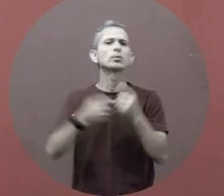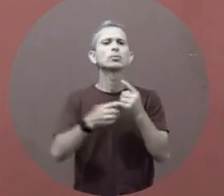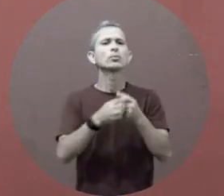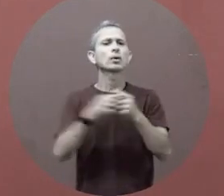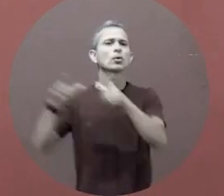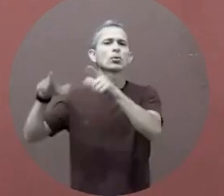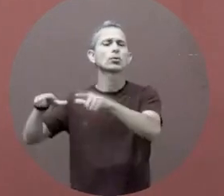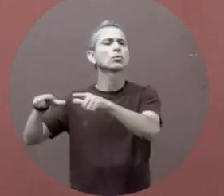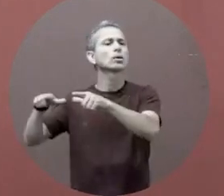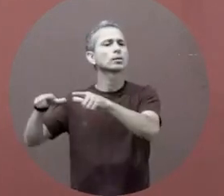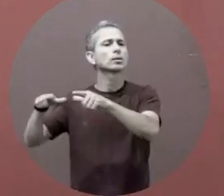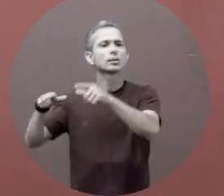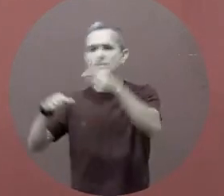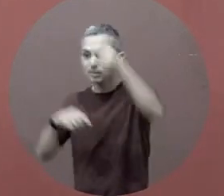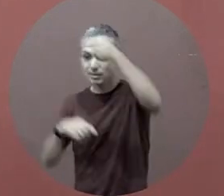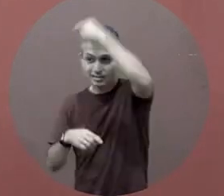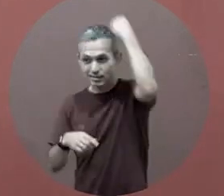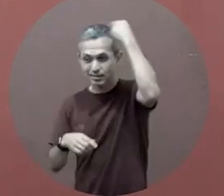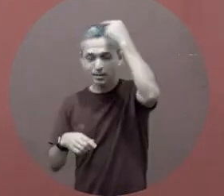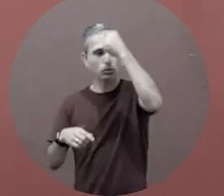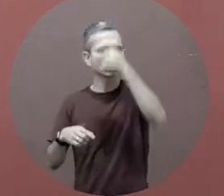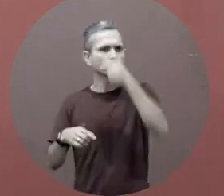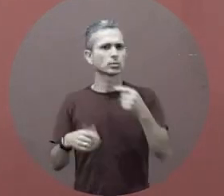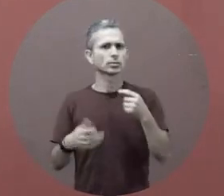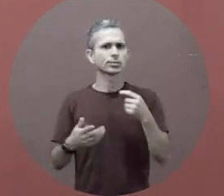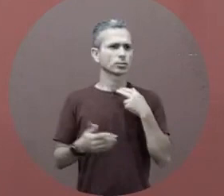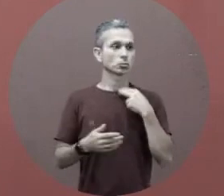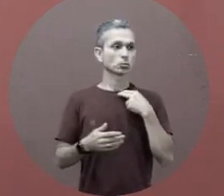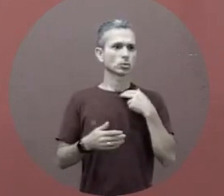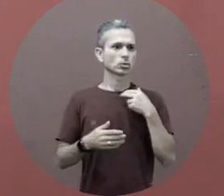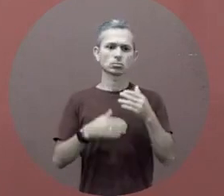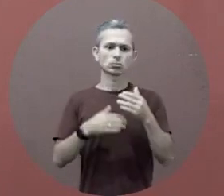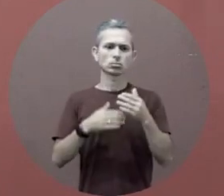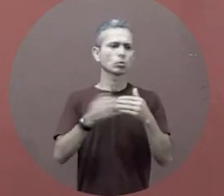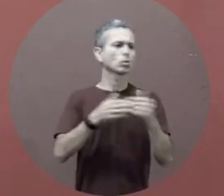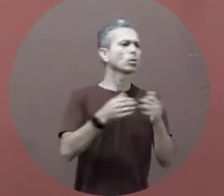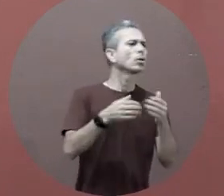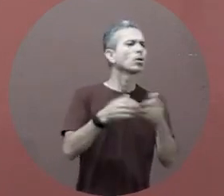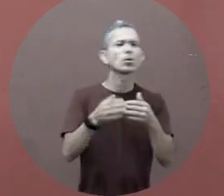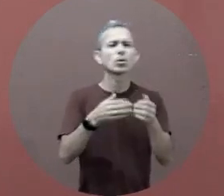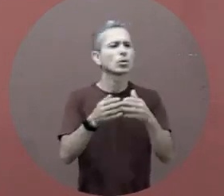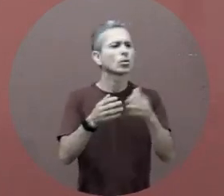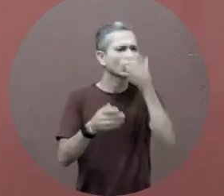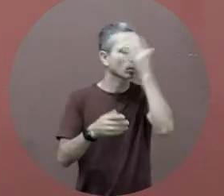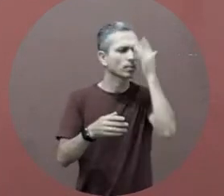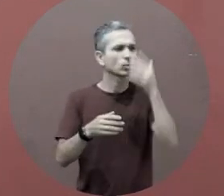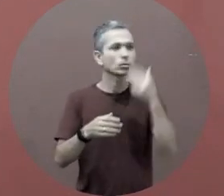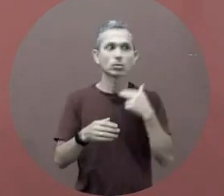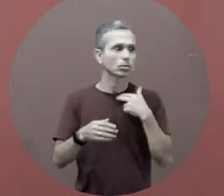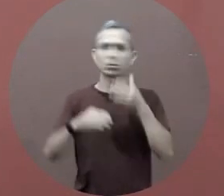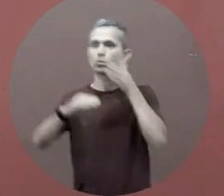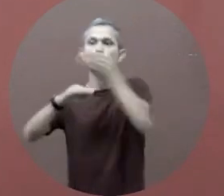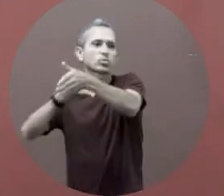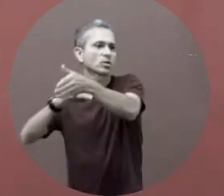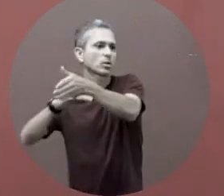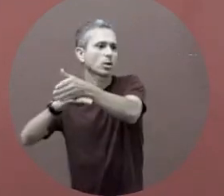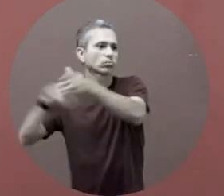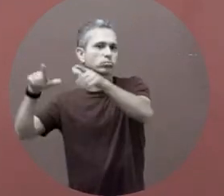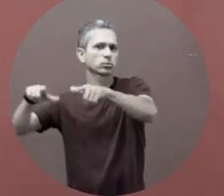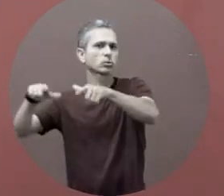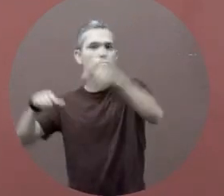um lugar para ser acessado por qualquer pessoa. Apenas os sacerdotes